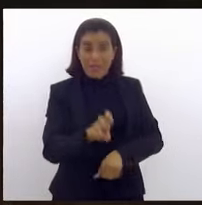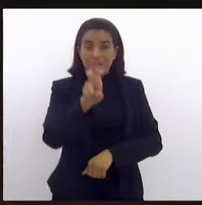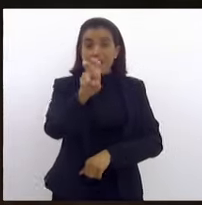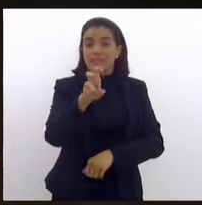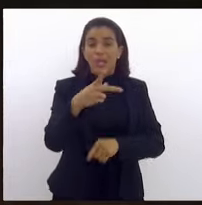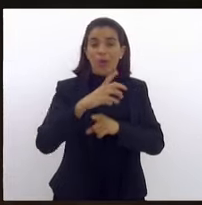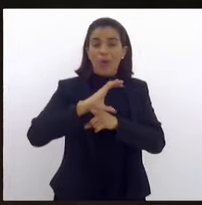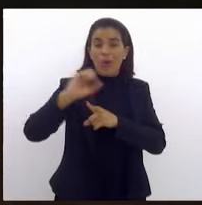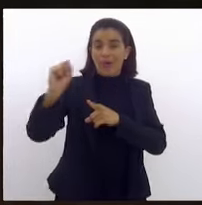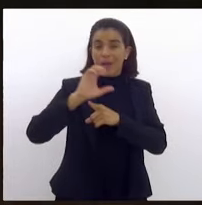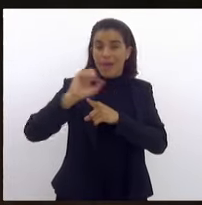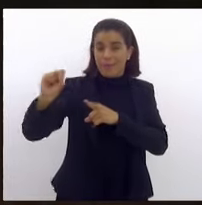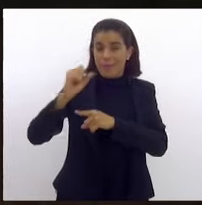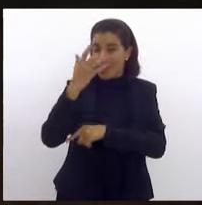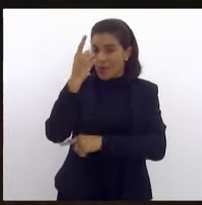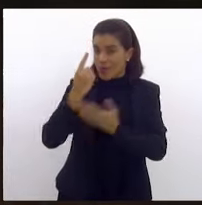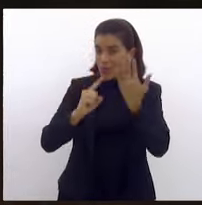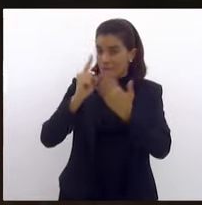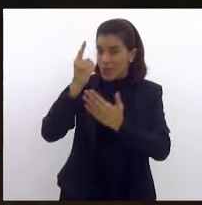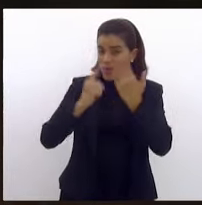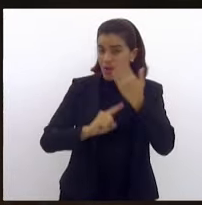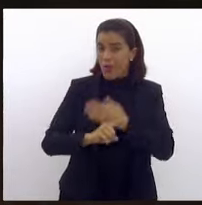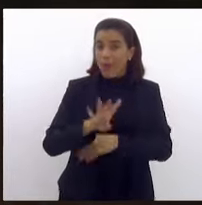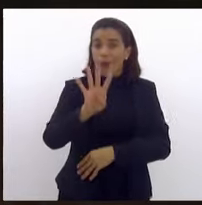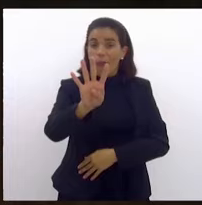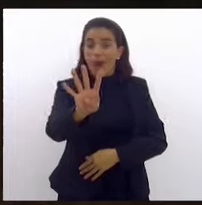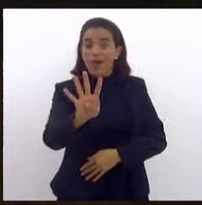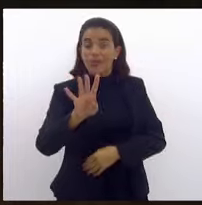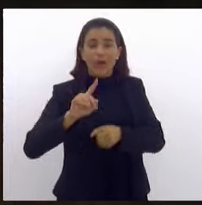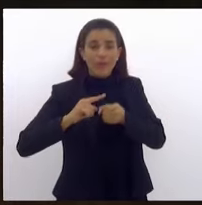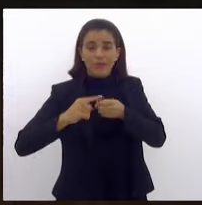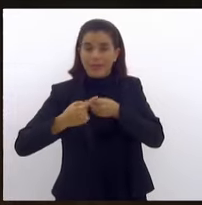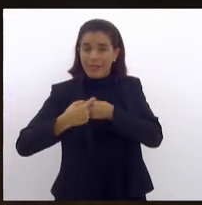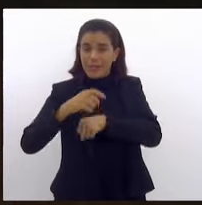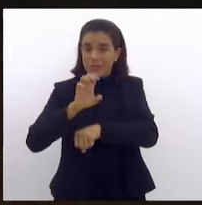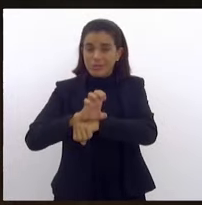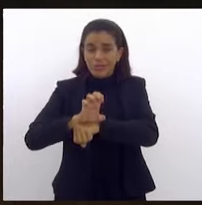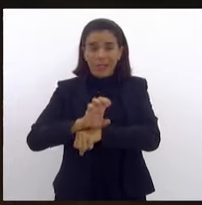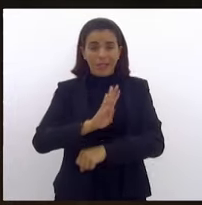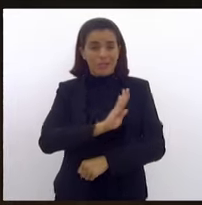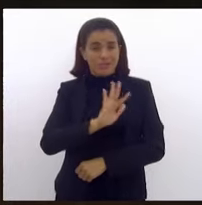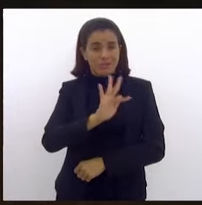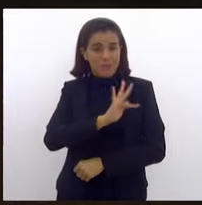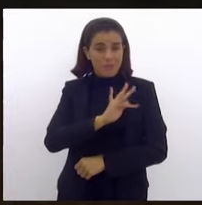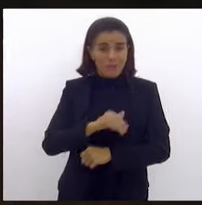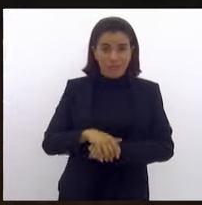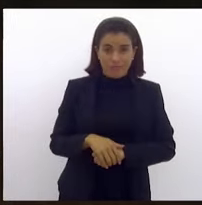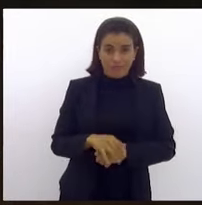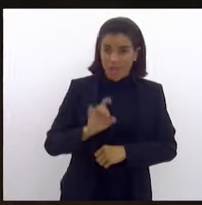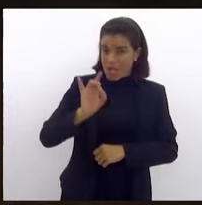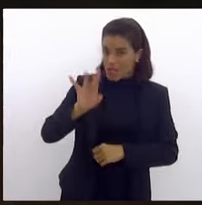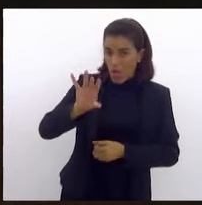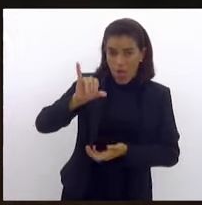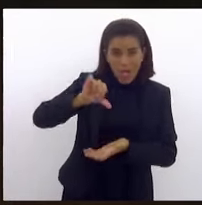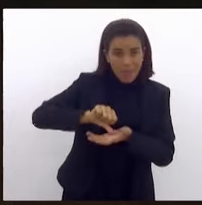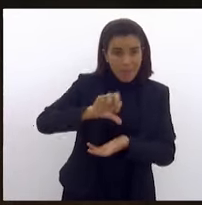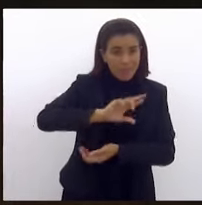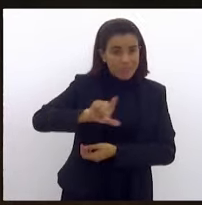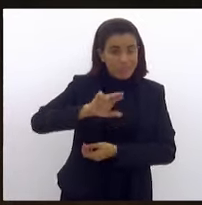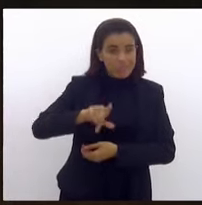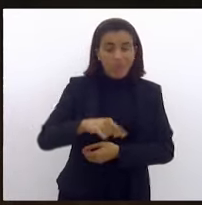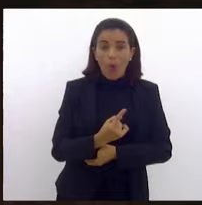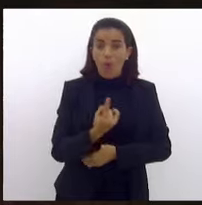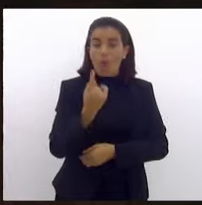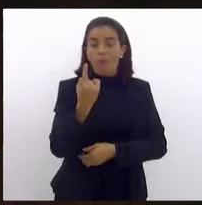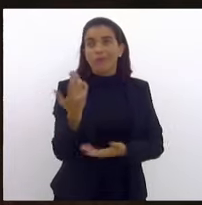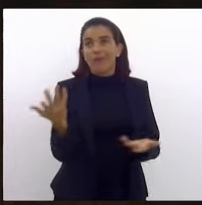Carnaval Carioca, 4 campeões são do interior do Estado, da Baixada Fluminense, não só da capital. Portanto, um